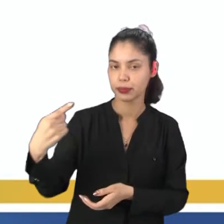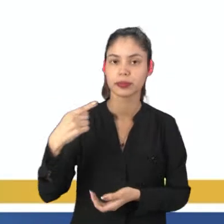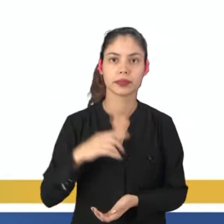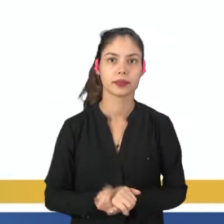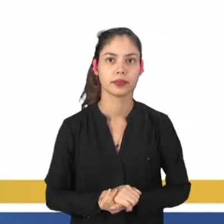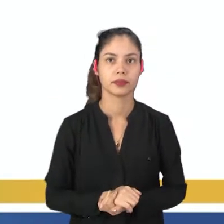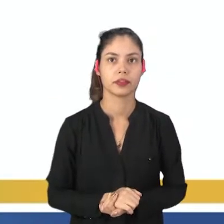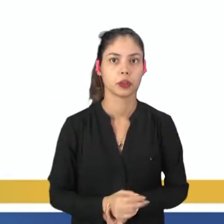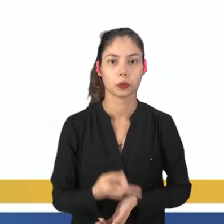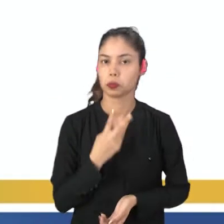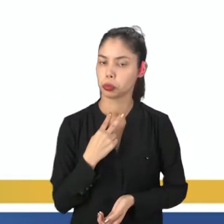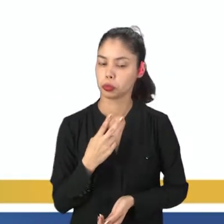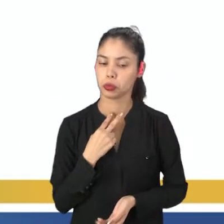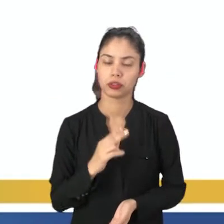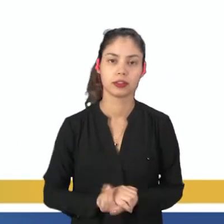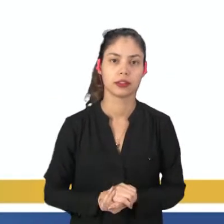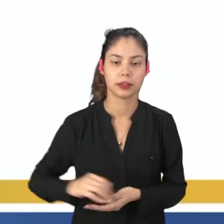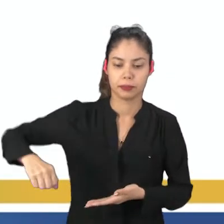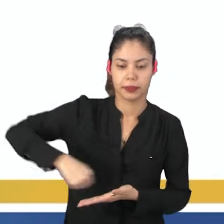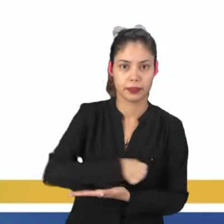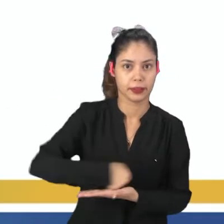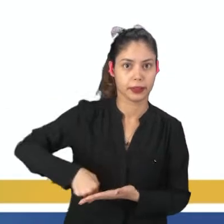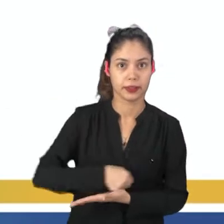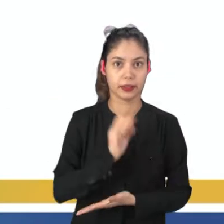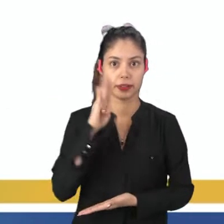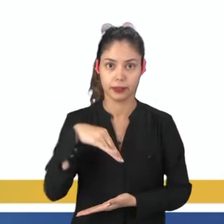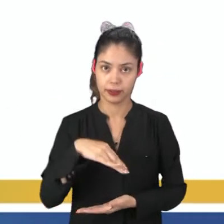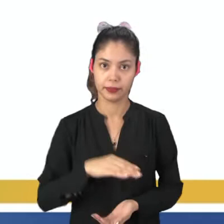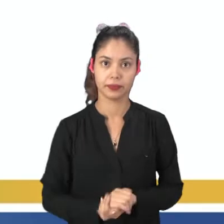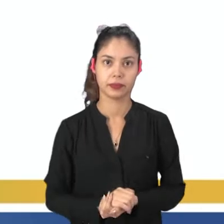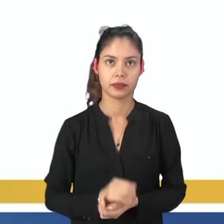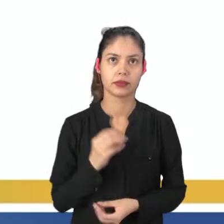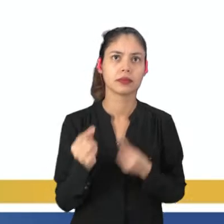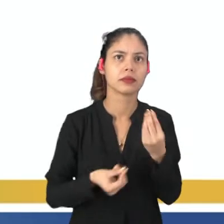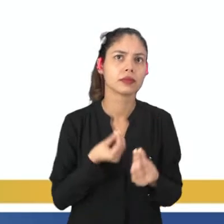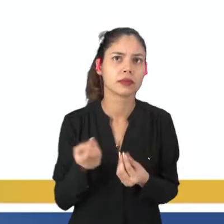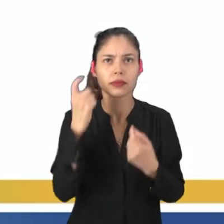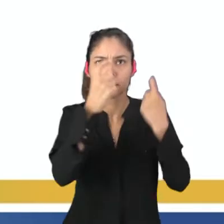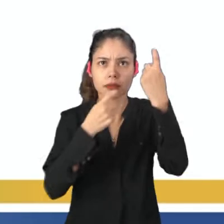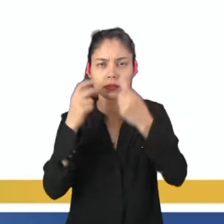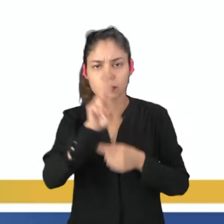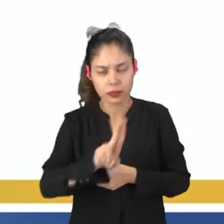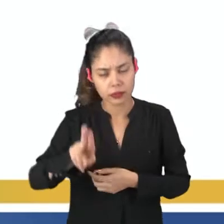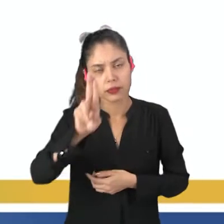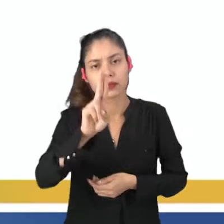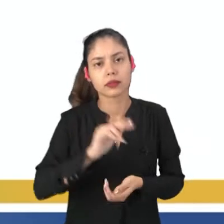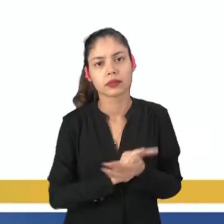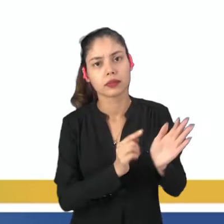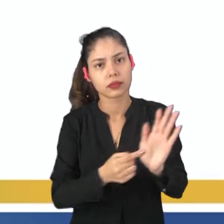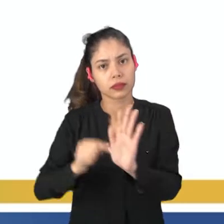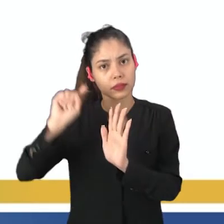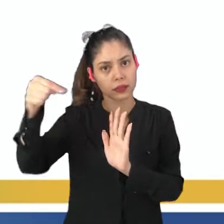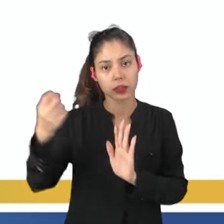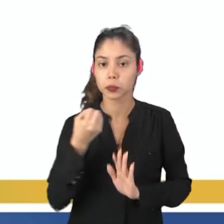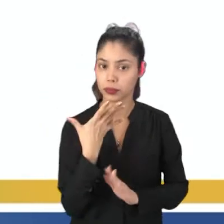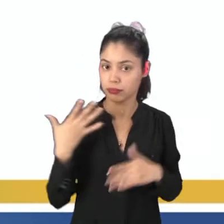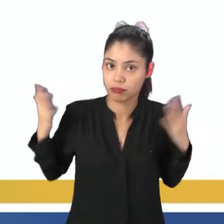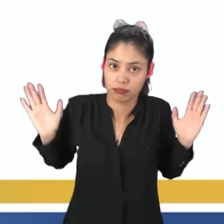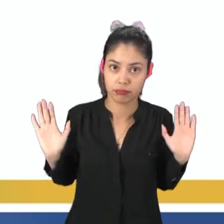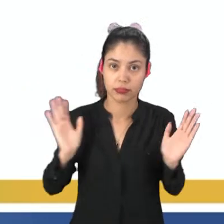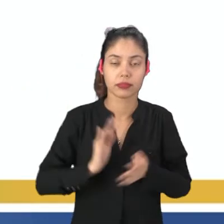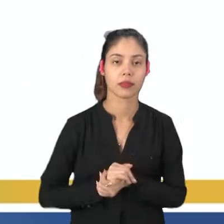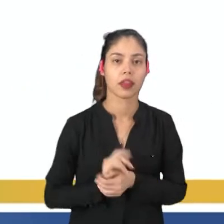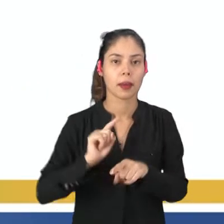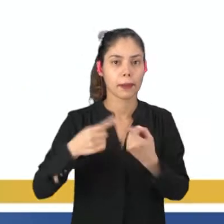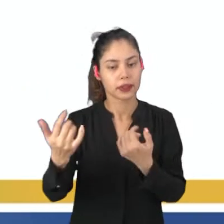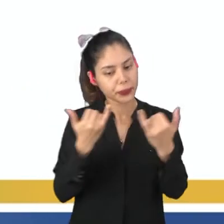não pode se queixar de estar passando mal. Passando mal é uma expressão usada para designar aquele que não está se sentindo bem. E